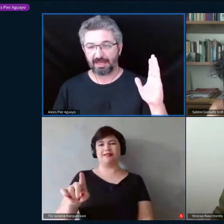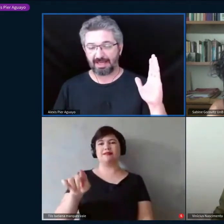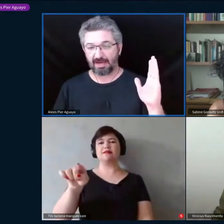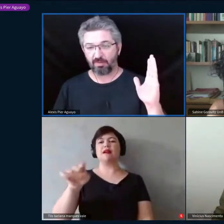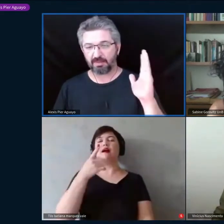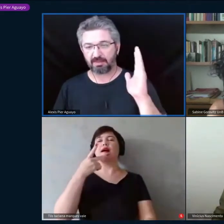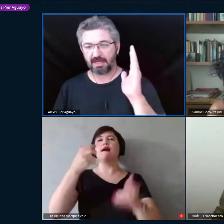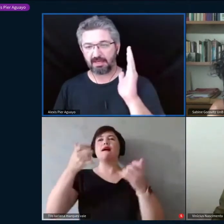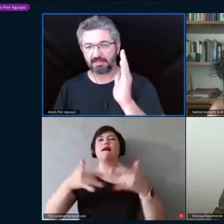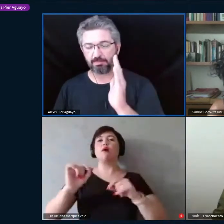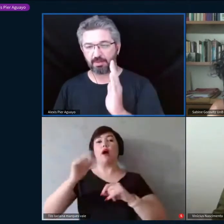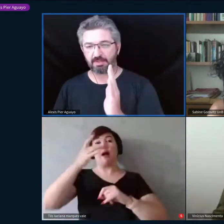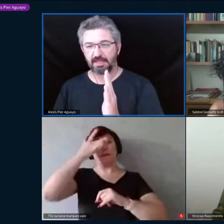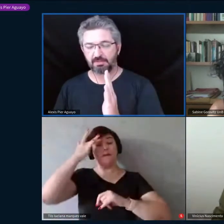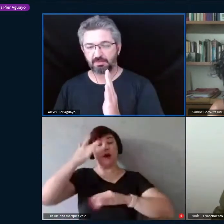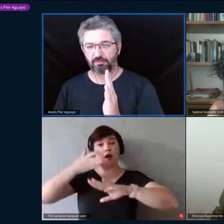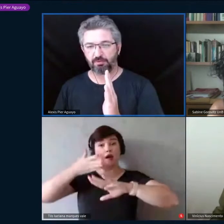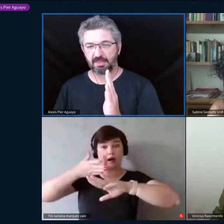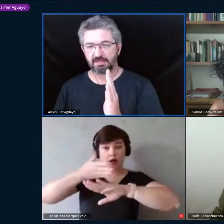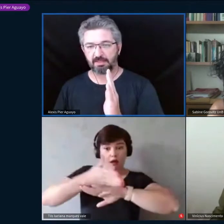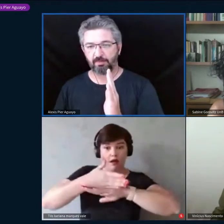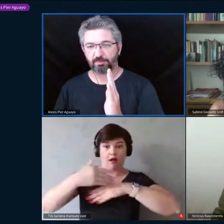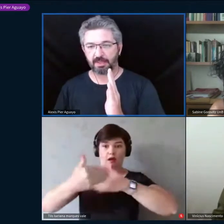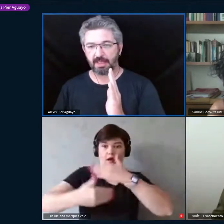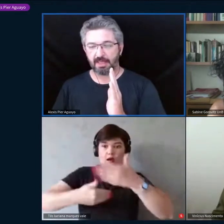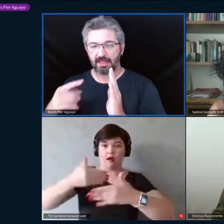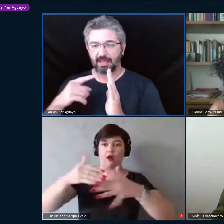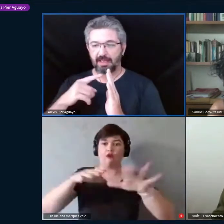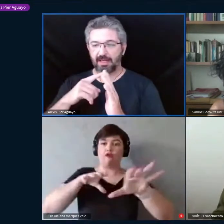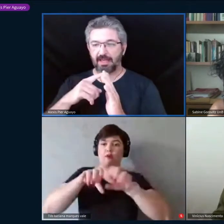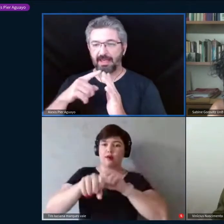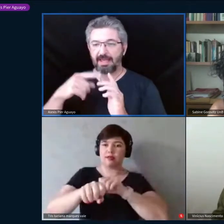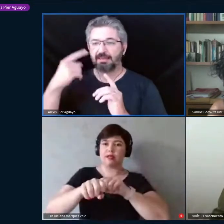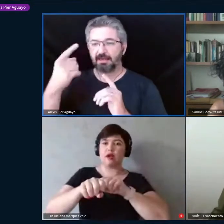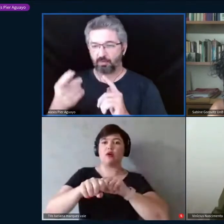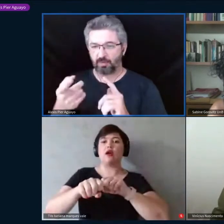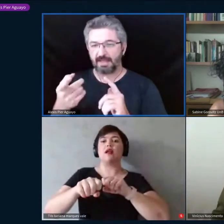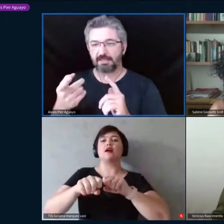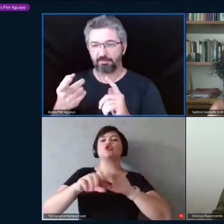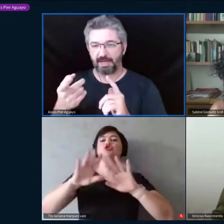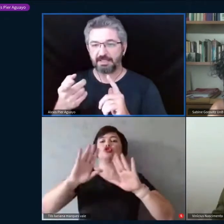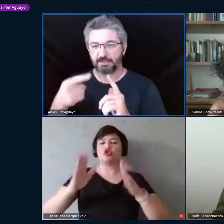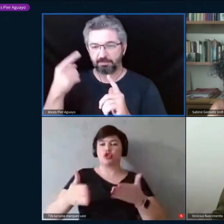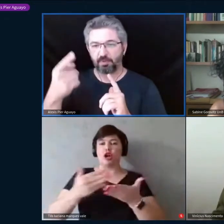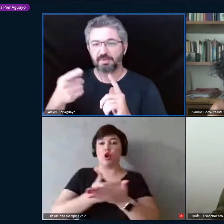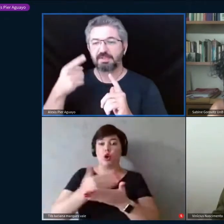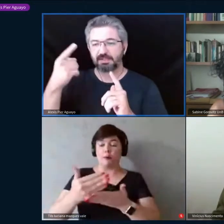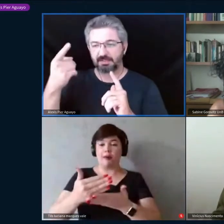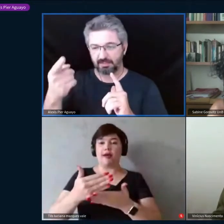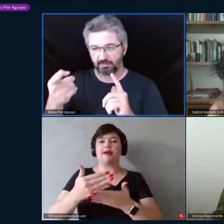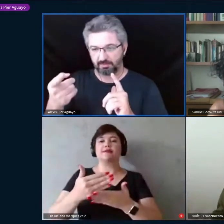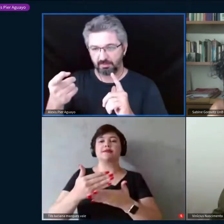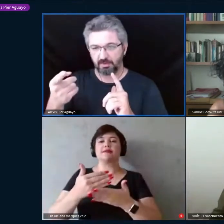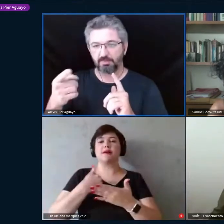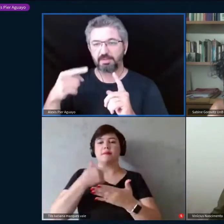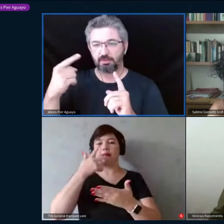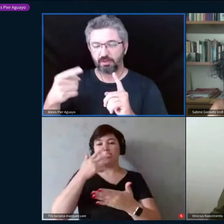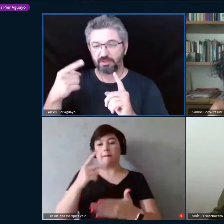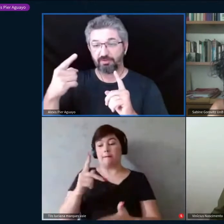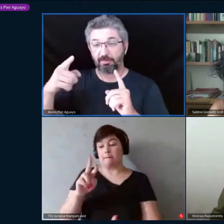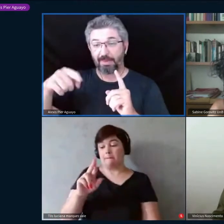que a pessoa, ela, ao entrar nesse processo de formação, ela entra com essa